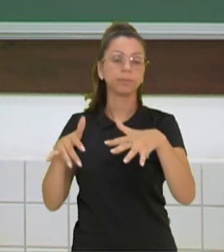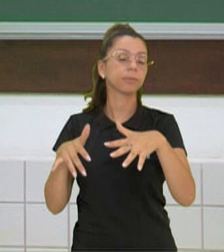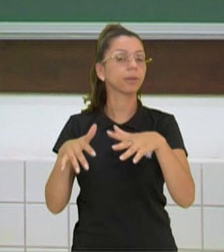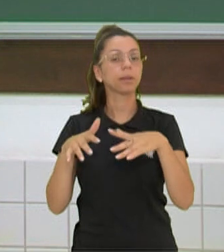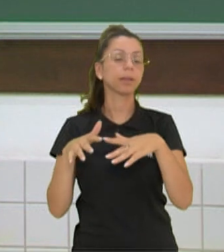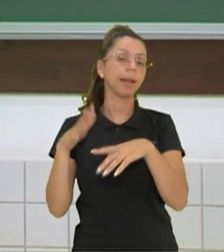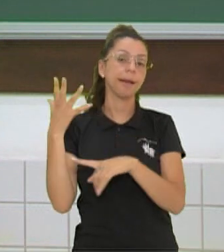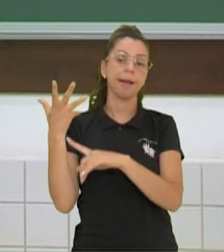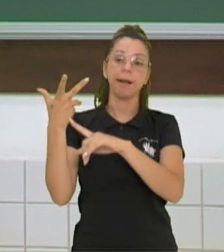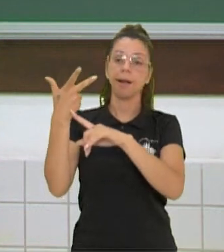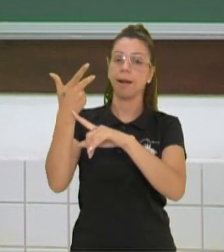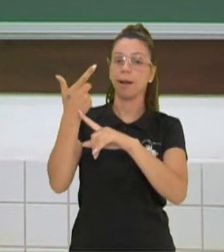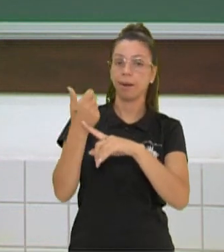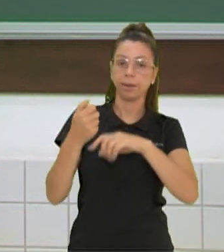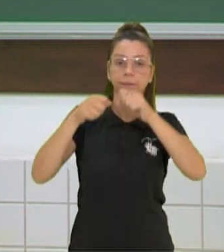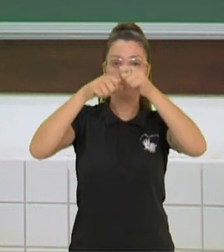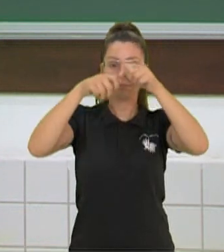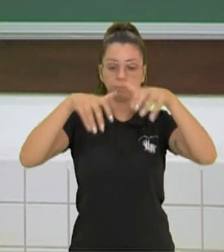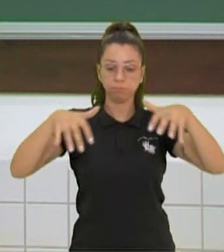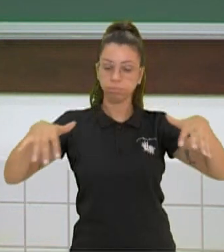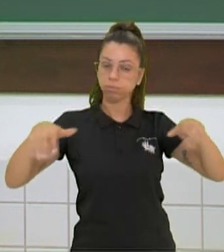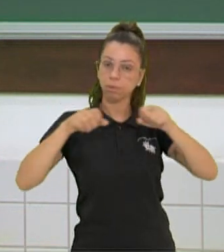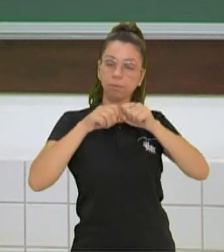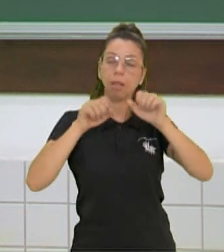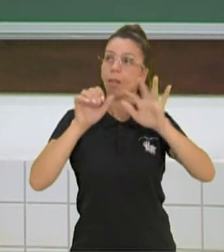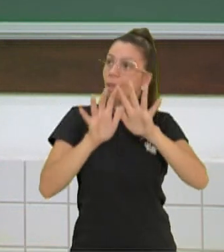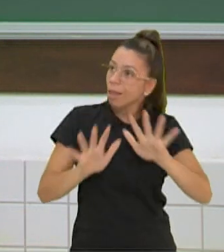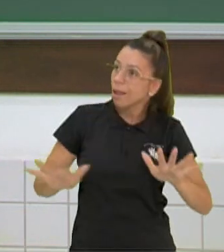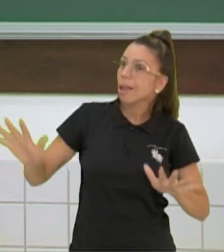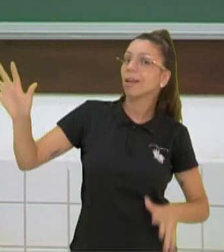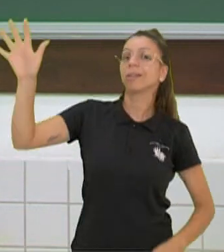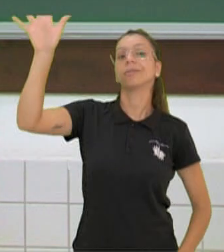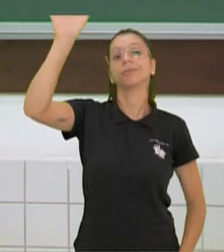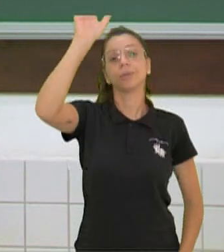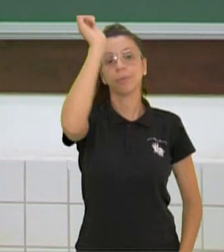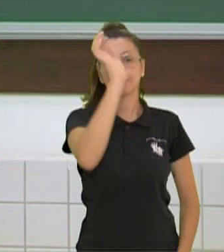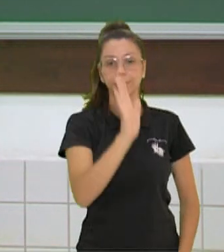arte que vai se espalhando aí pelo nosso Brasil afora.